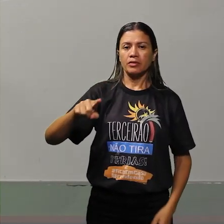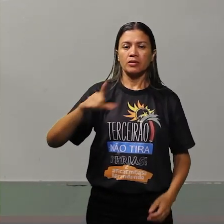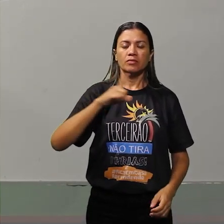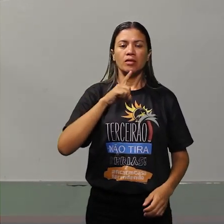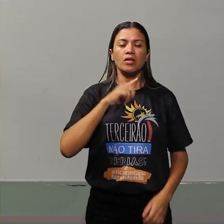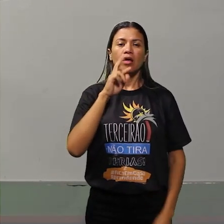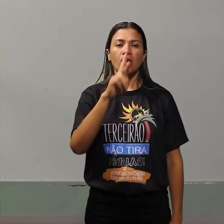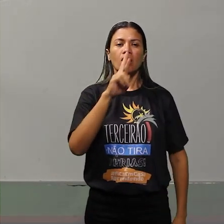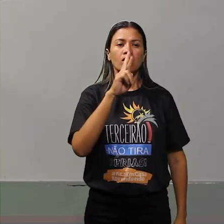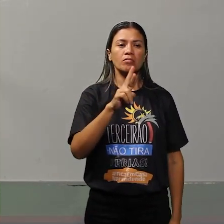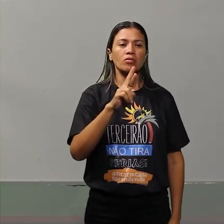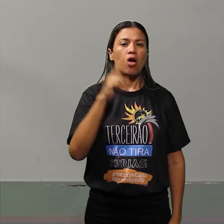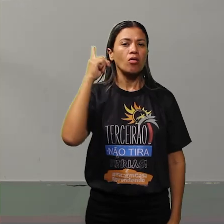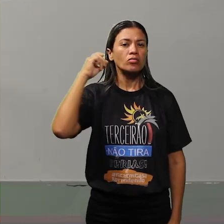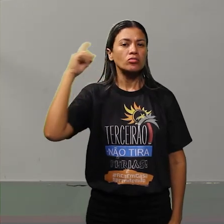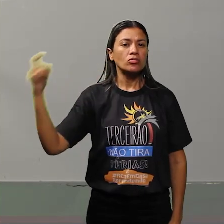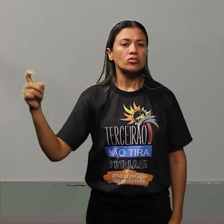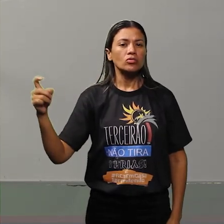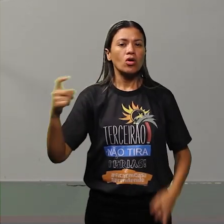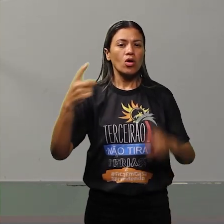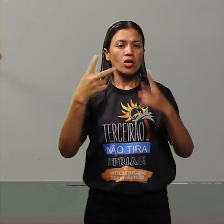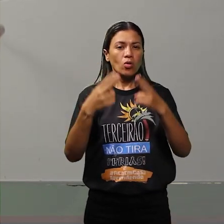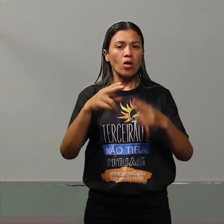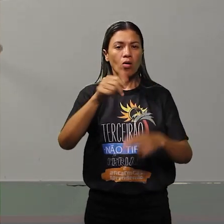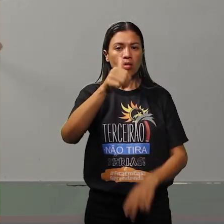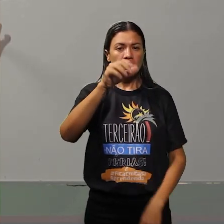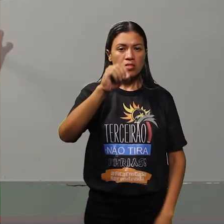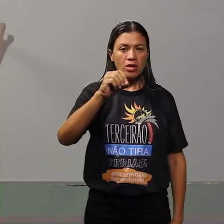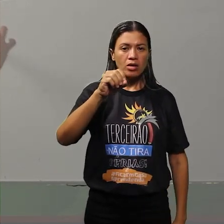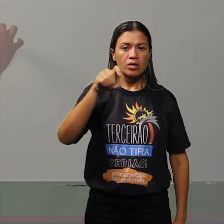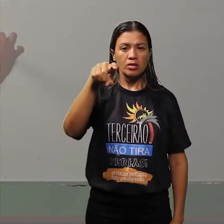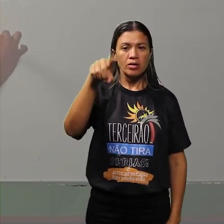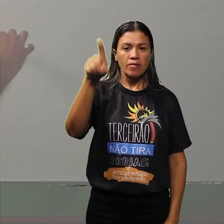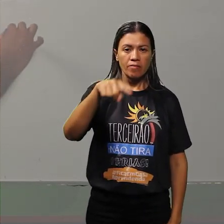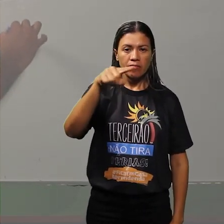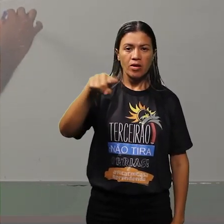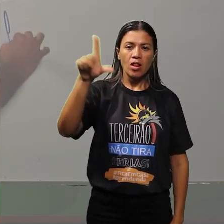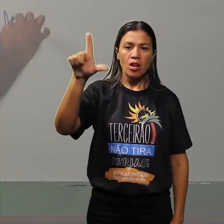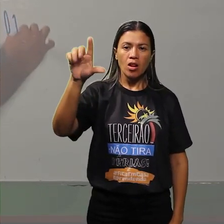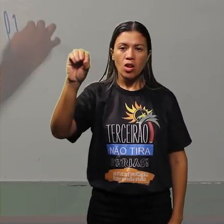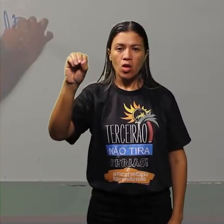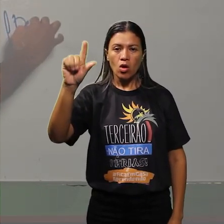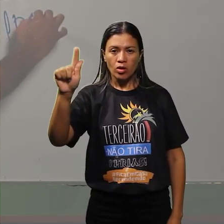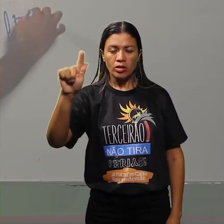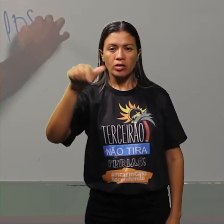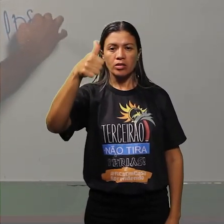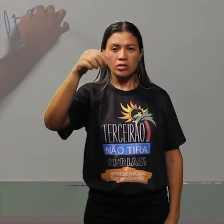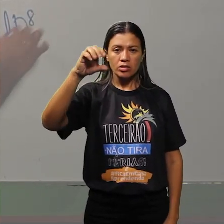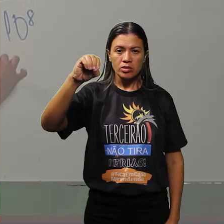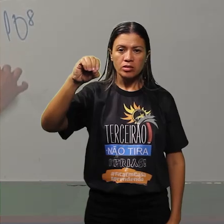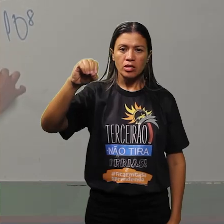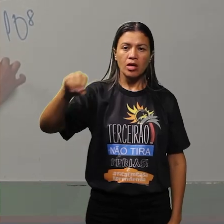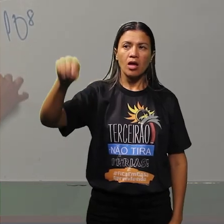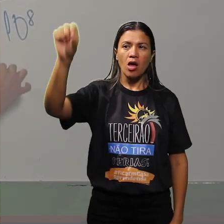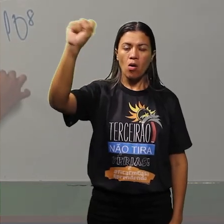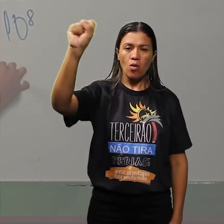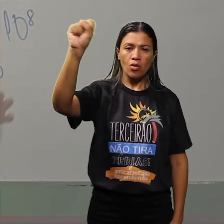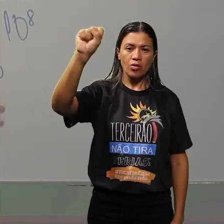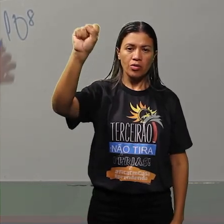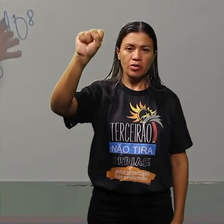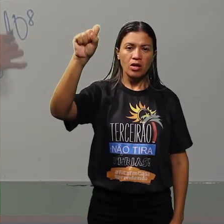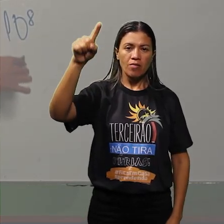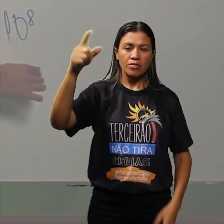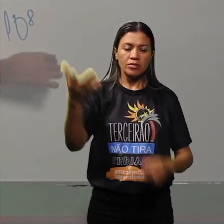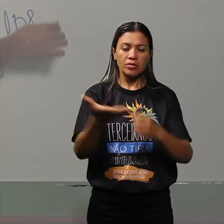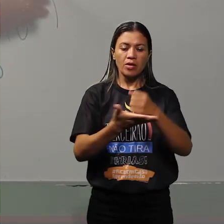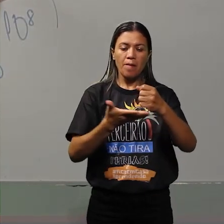ó, nível sonoro igual a 10 vezes log de 10 elevado à oitava, isso aqui na base